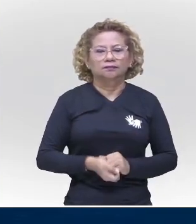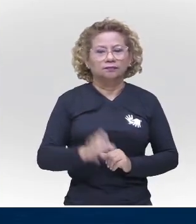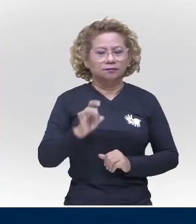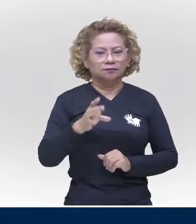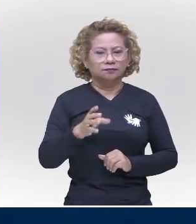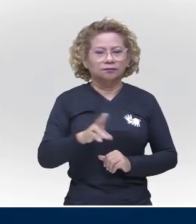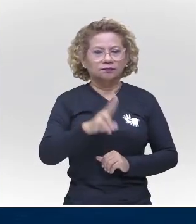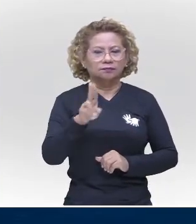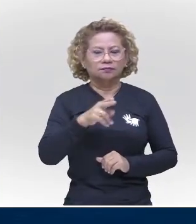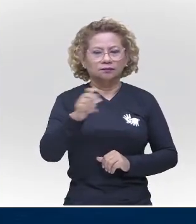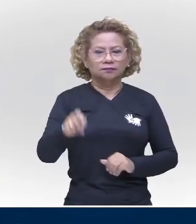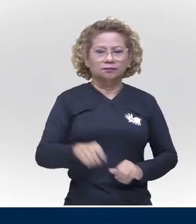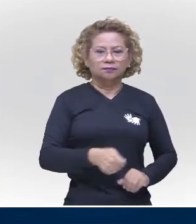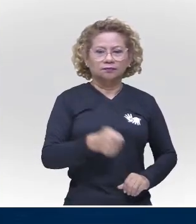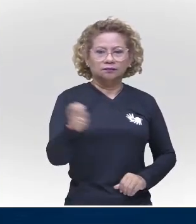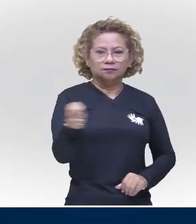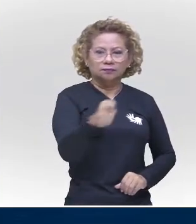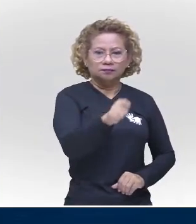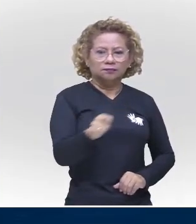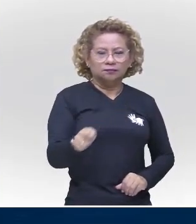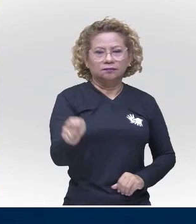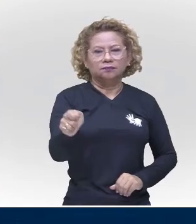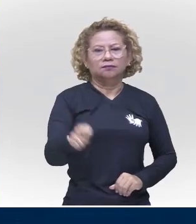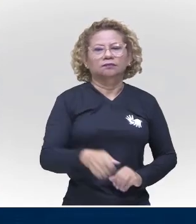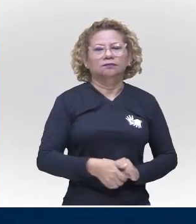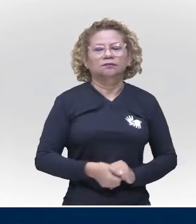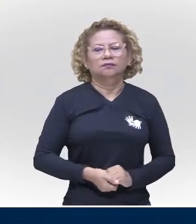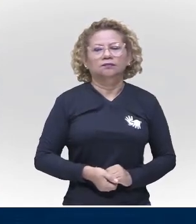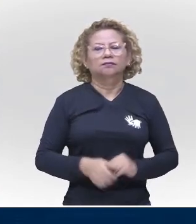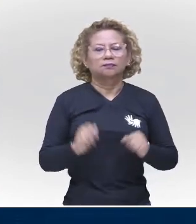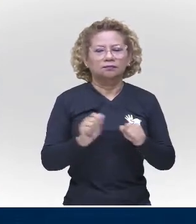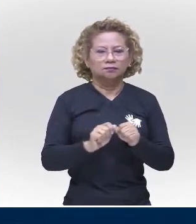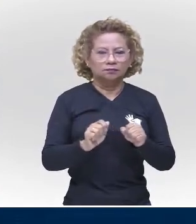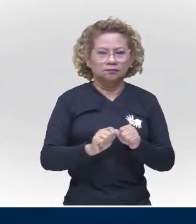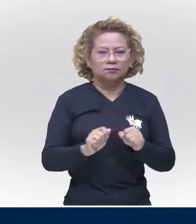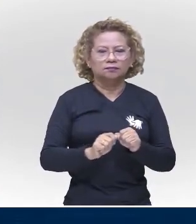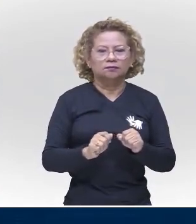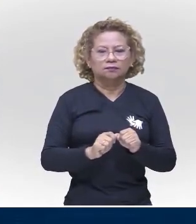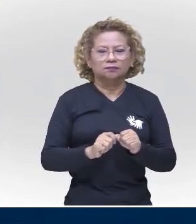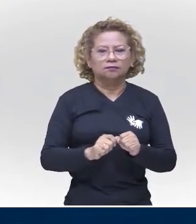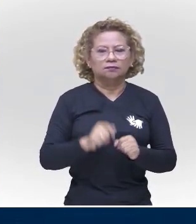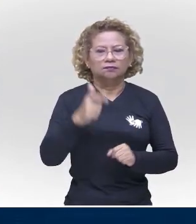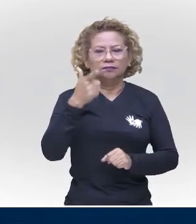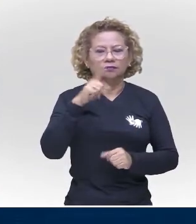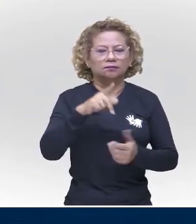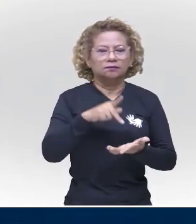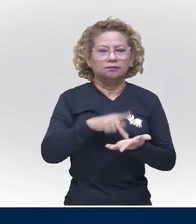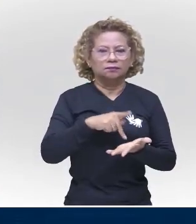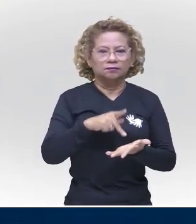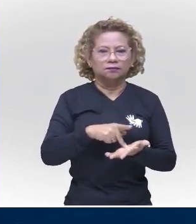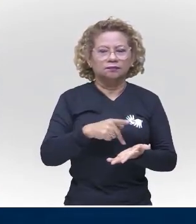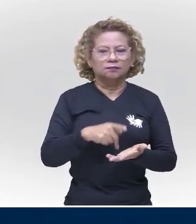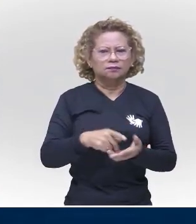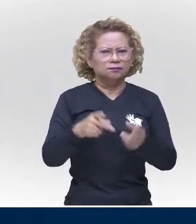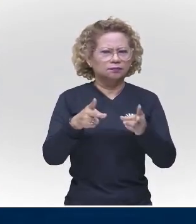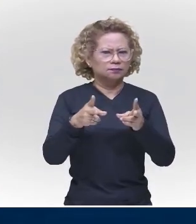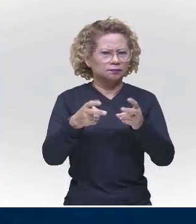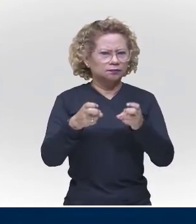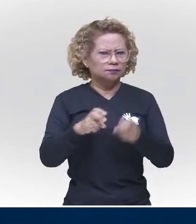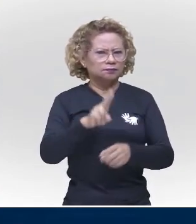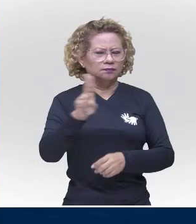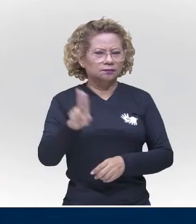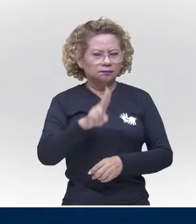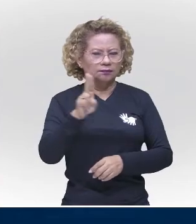um sabre, um florete, né, para efetuar aí a pontuação. Observem que eles utilizam todo